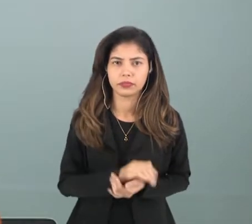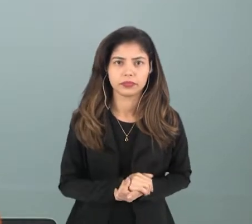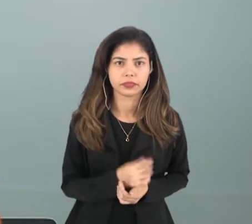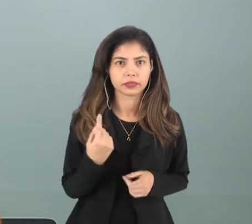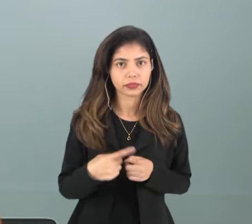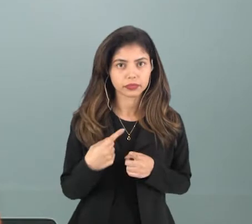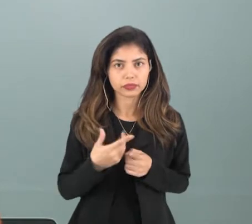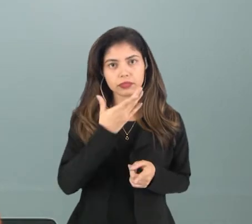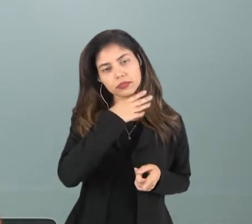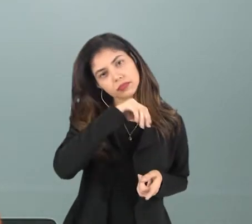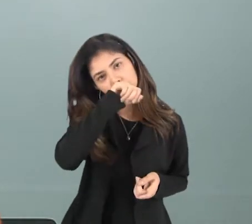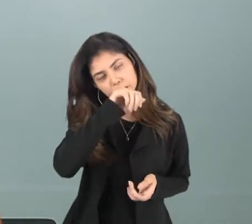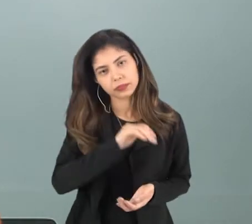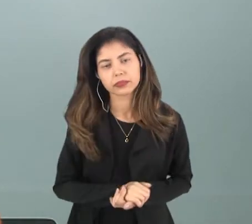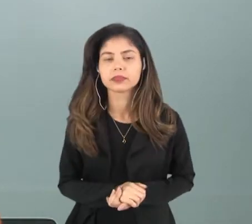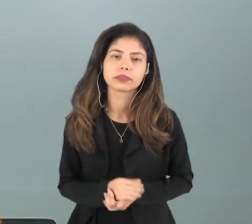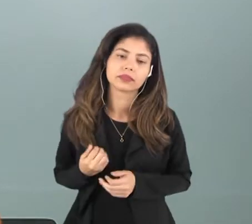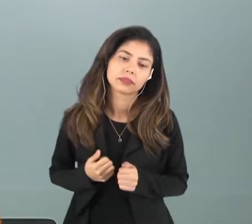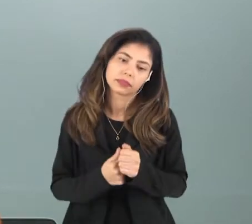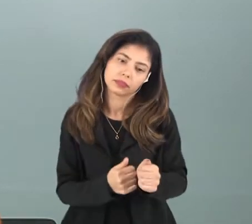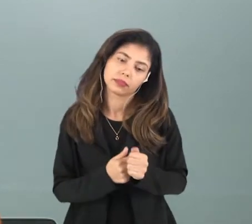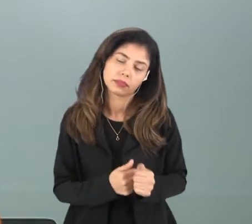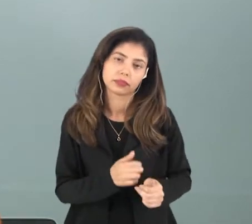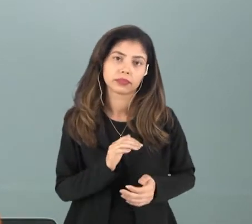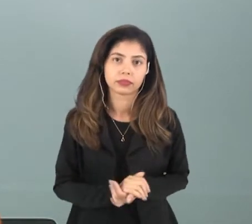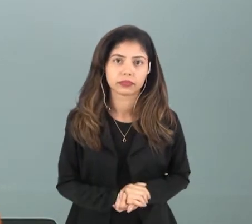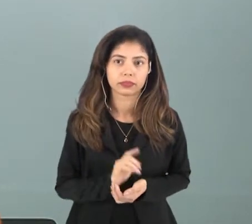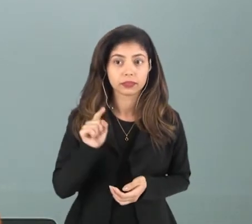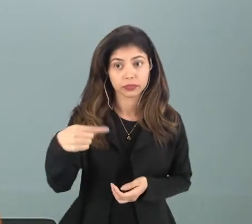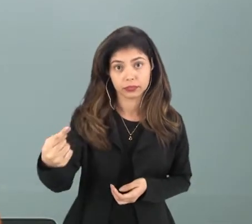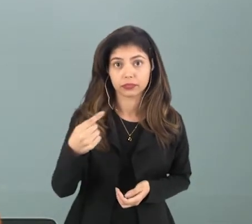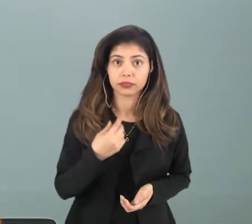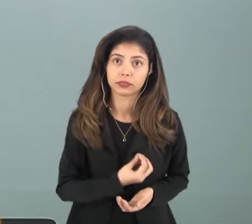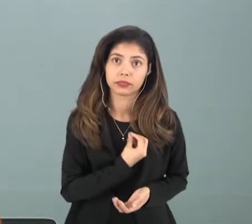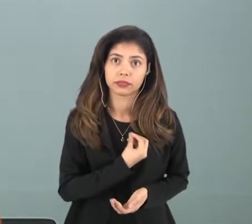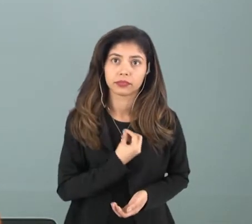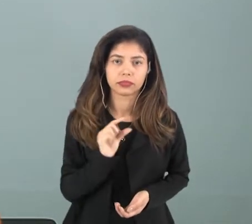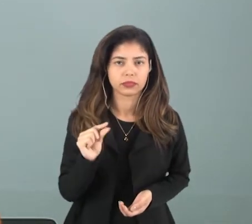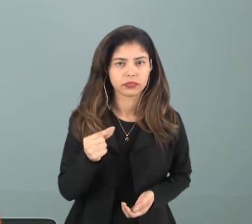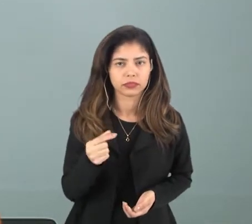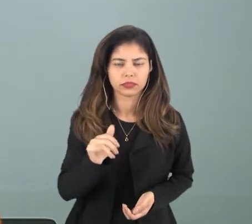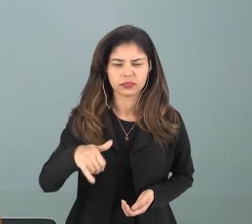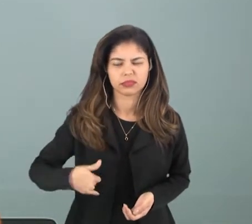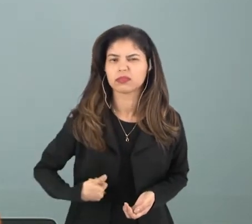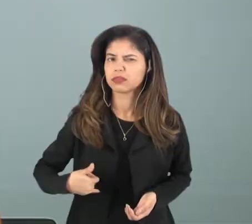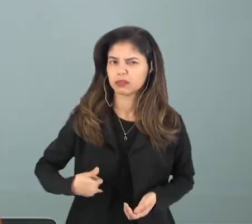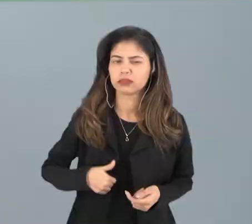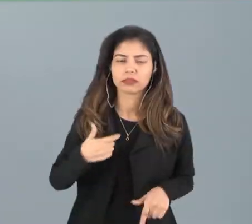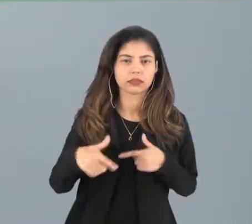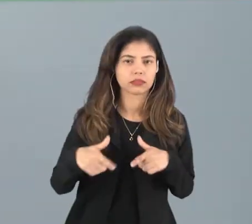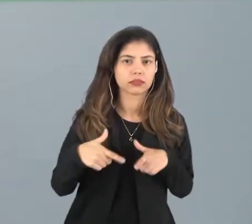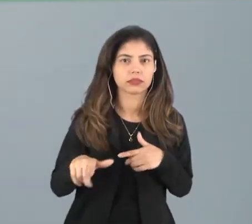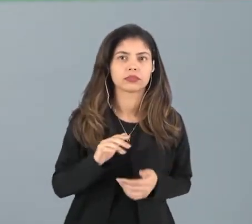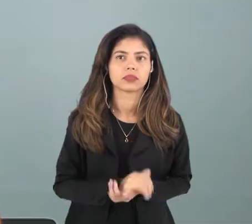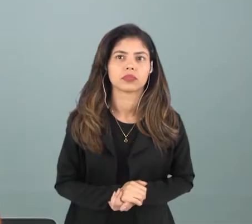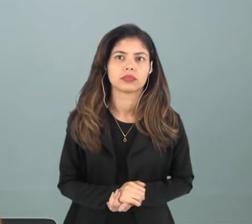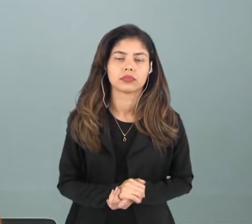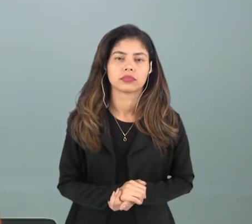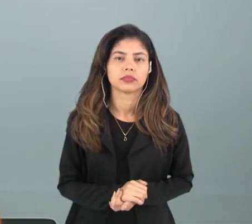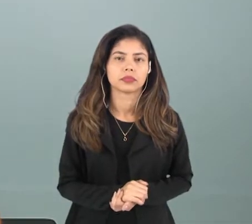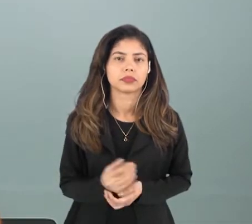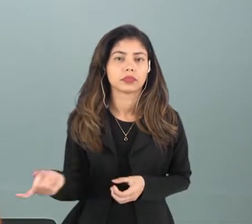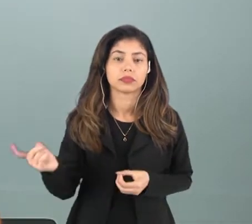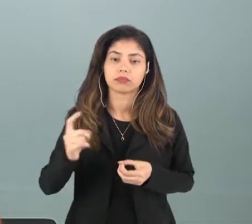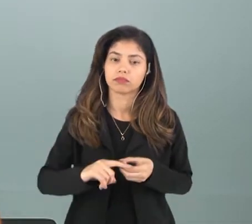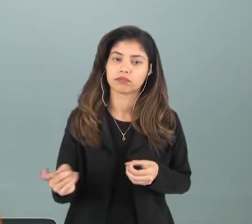o pai quer que eles não sigam, né, aquela vida, né, um pouco sofrida, aquela vida de trabalho. E foram